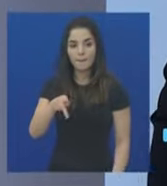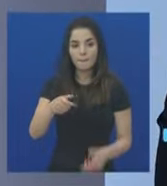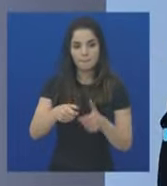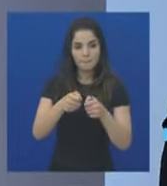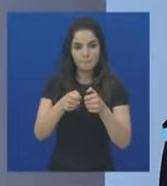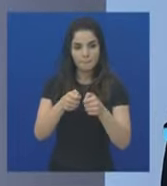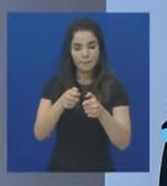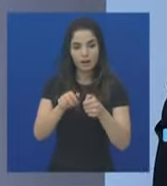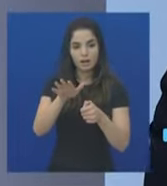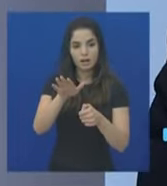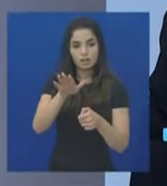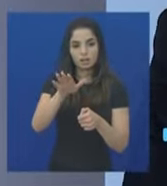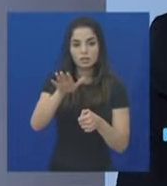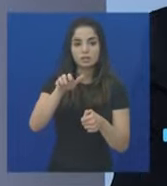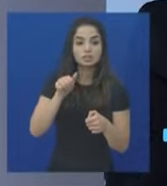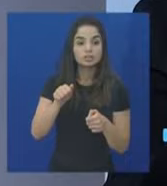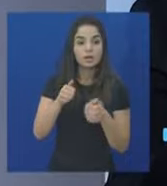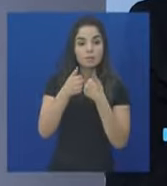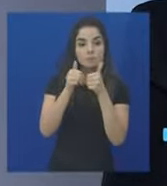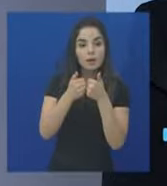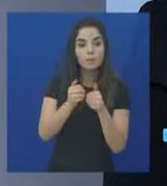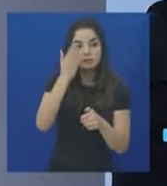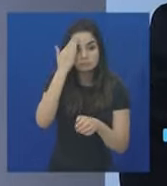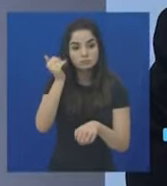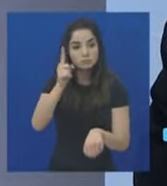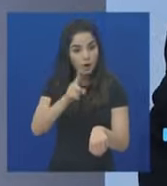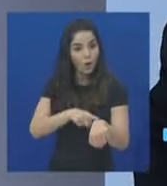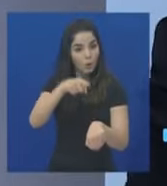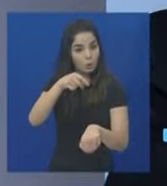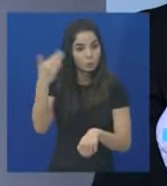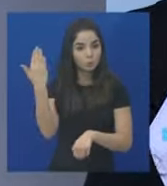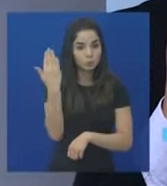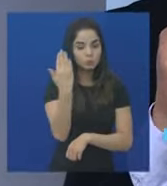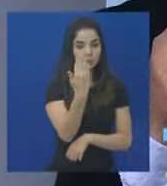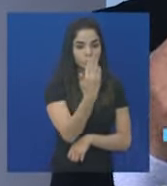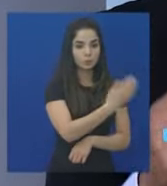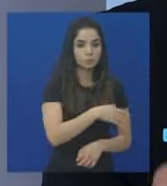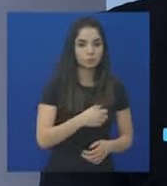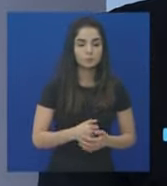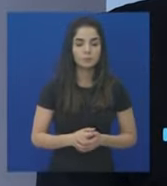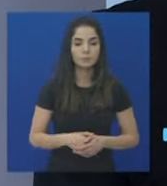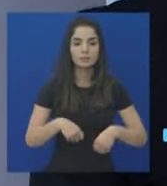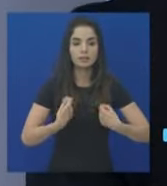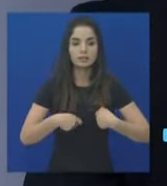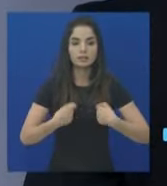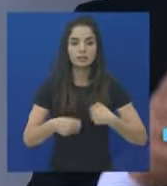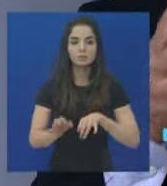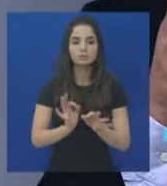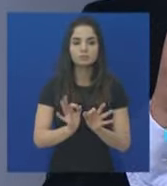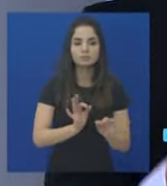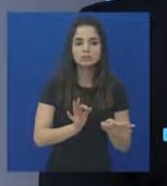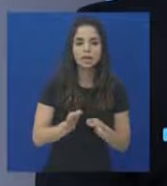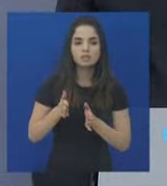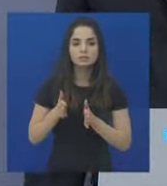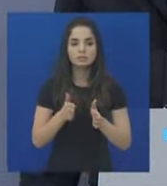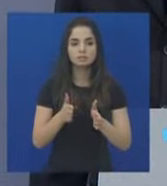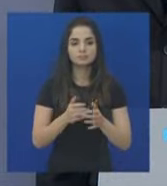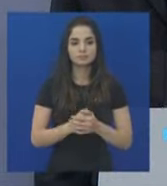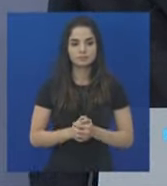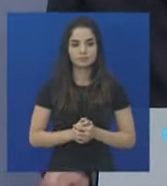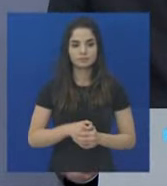transporte coletivo, sabendo que horas que o ônibus vai passar. Precisamos trabalhar as ciclovias para que... Seu tempo,